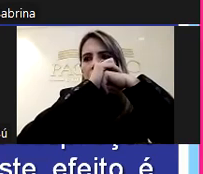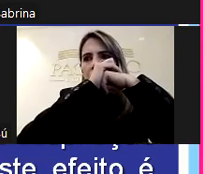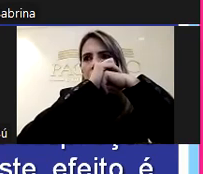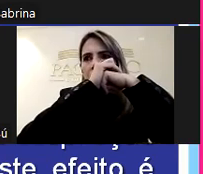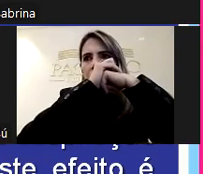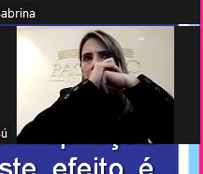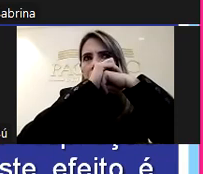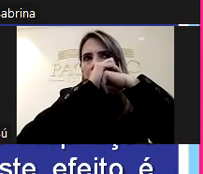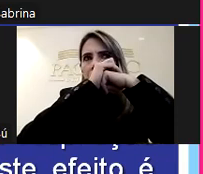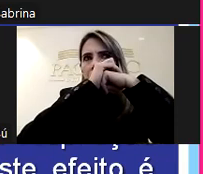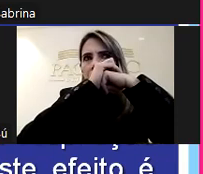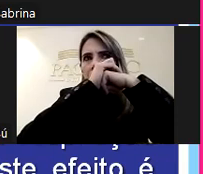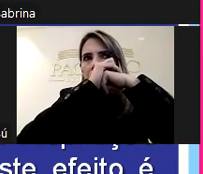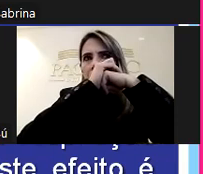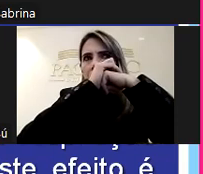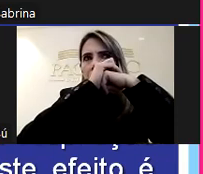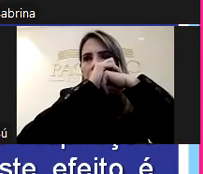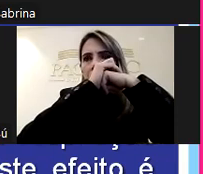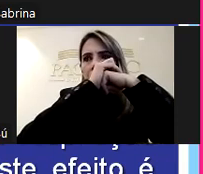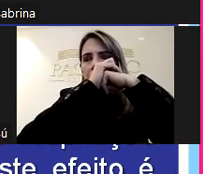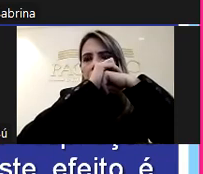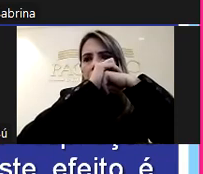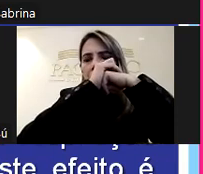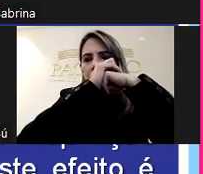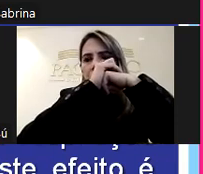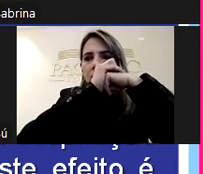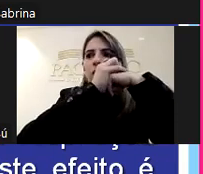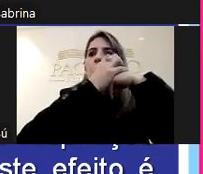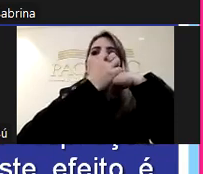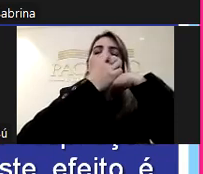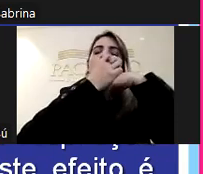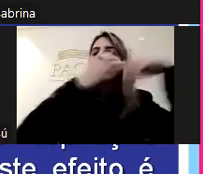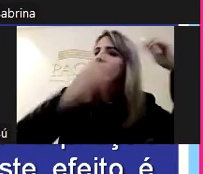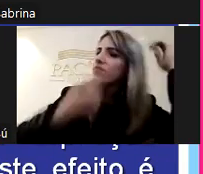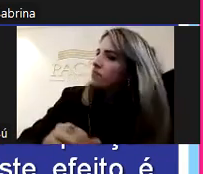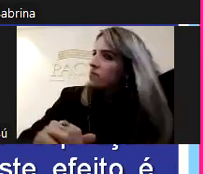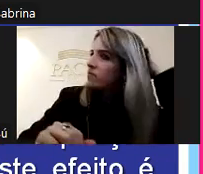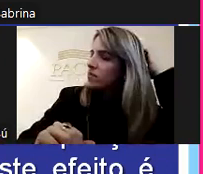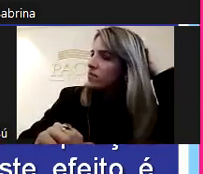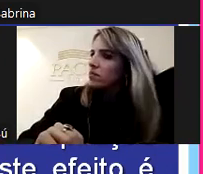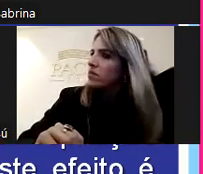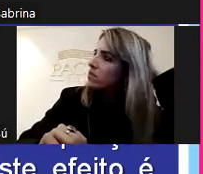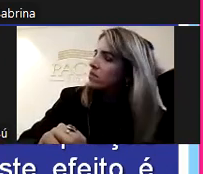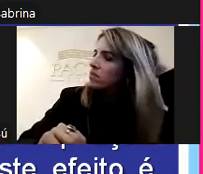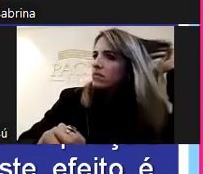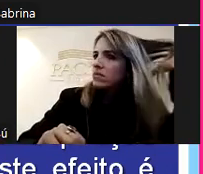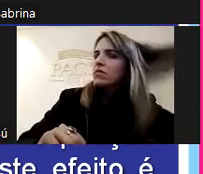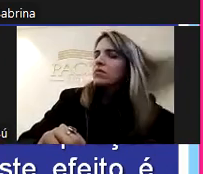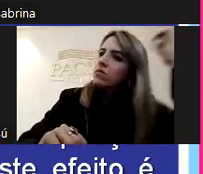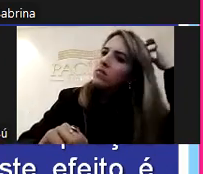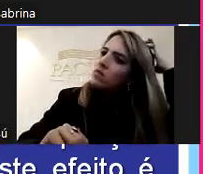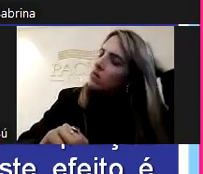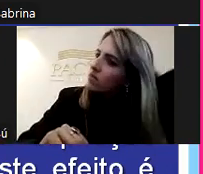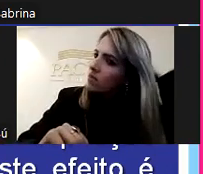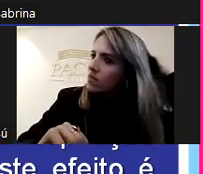diminui novamente a velocidade para caminhar devagar novamente, para provocar esse